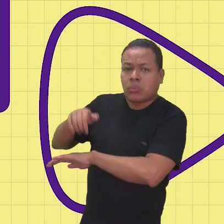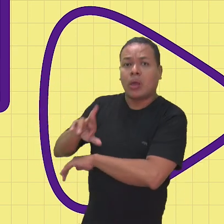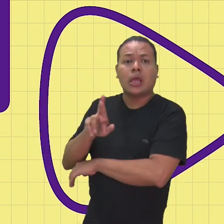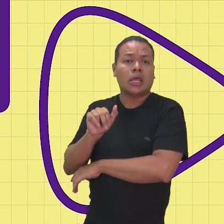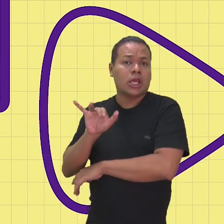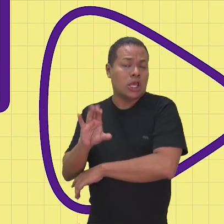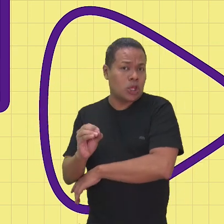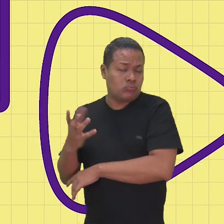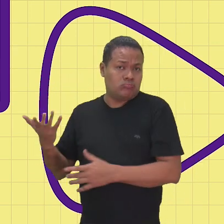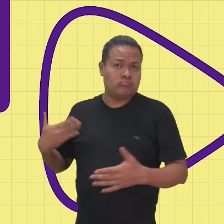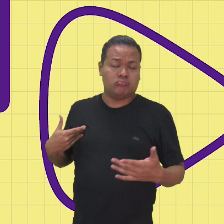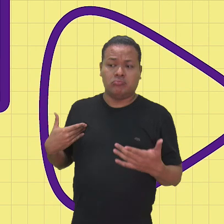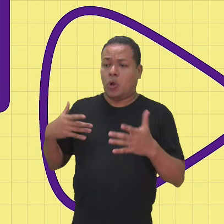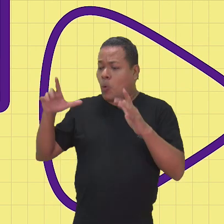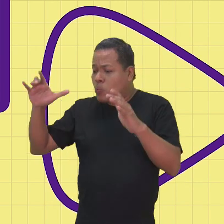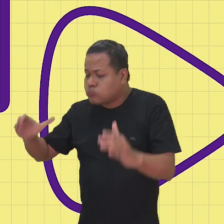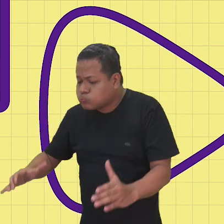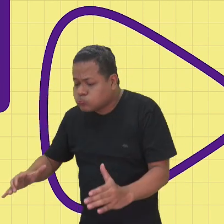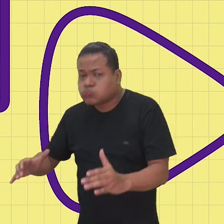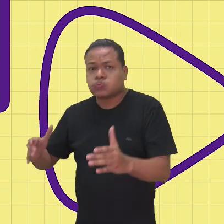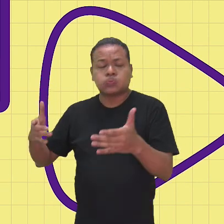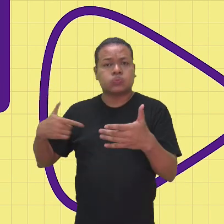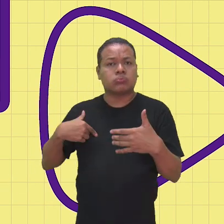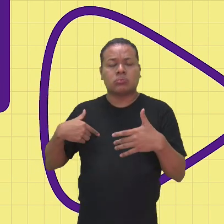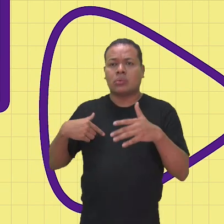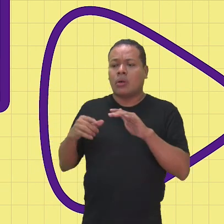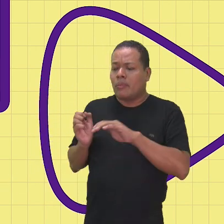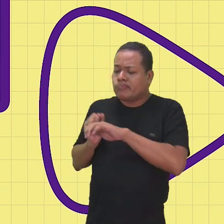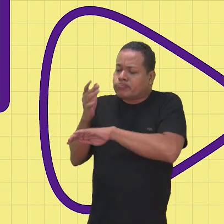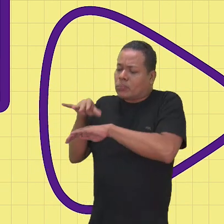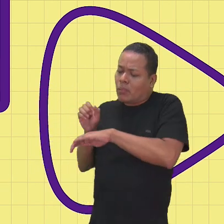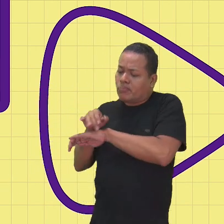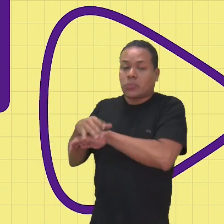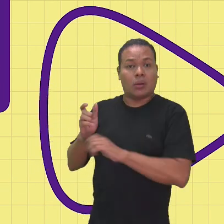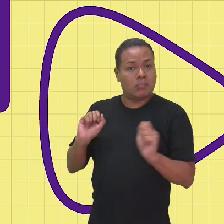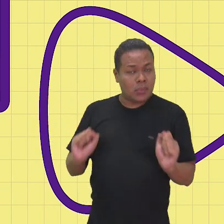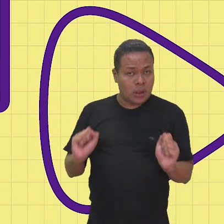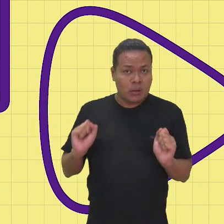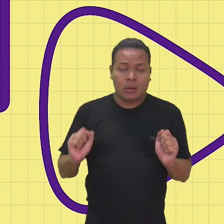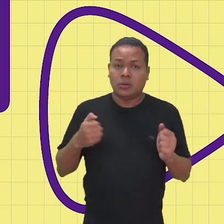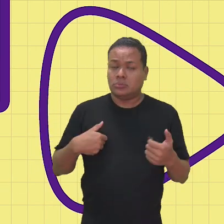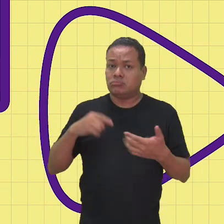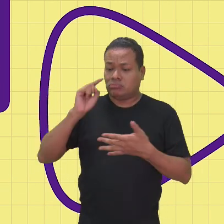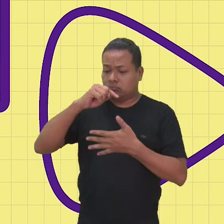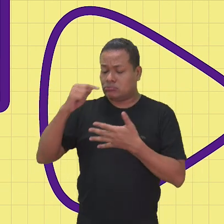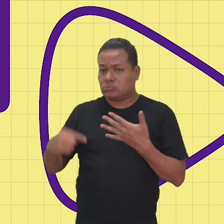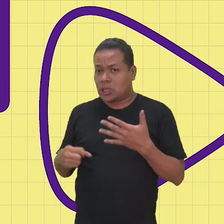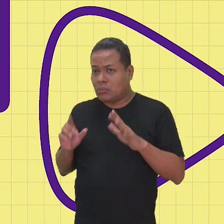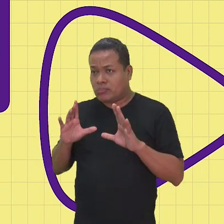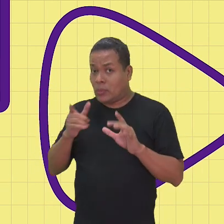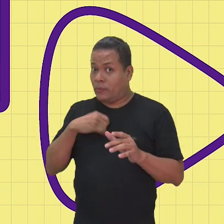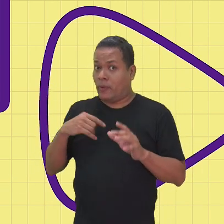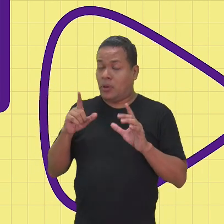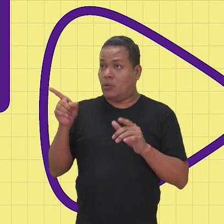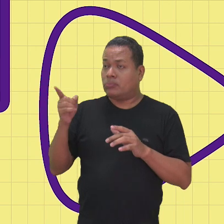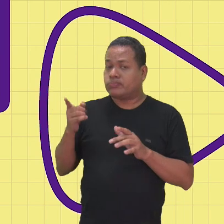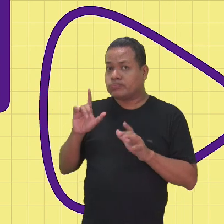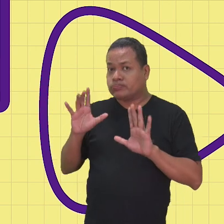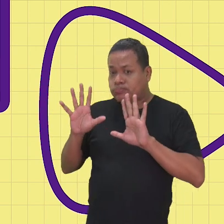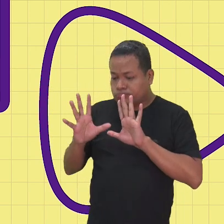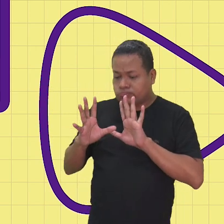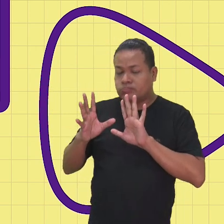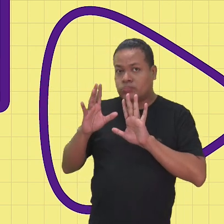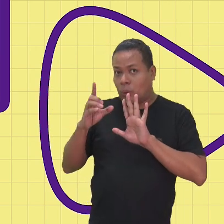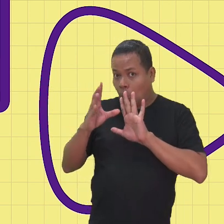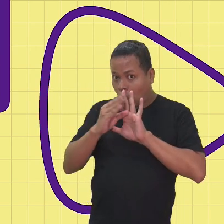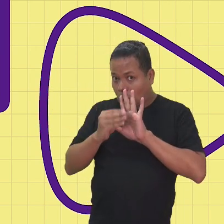ser um lago, um poço, né? Ou um manancial. Aí tem as diferenças, você já pode dar um print para anotar os conceitos, tá bom?